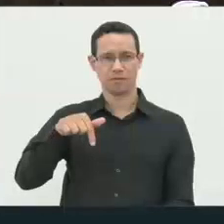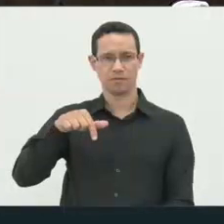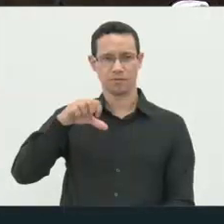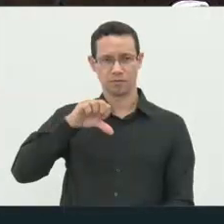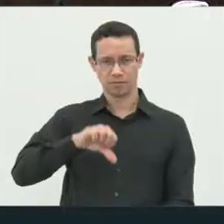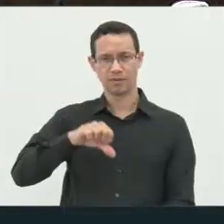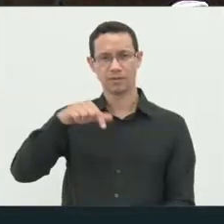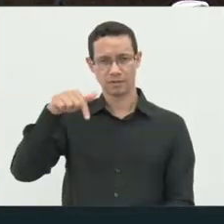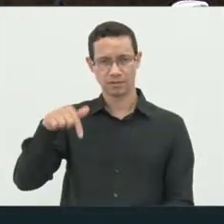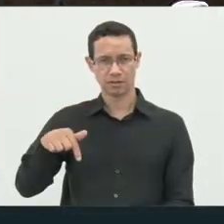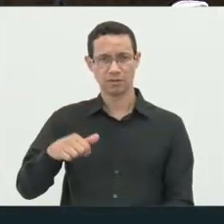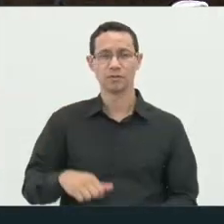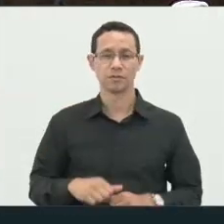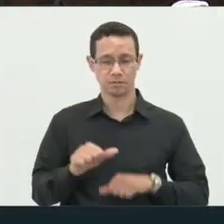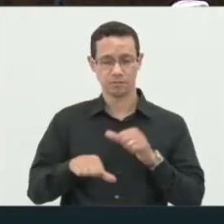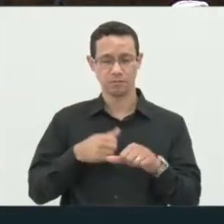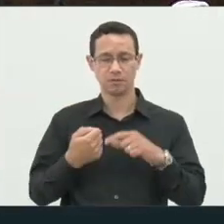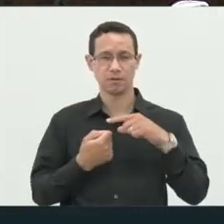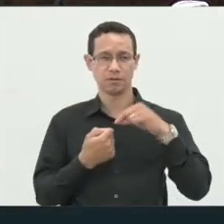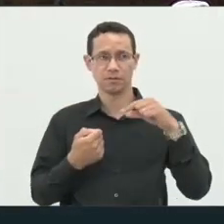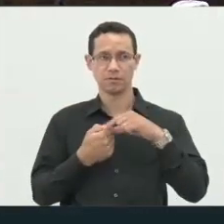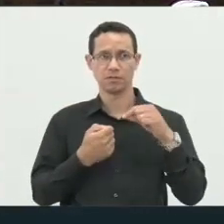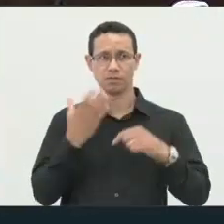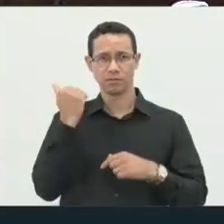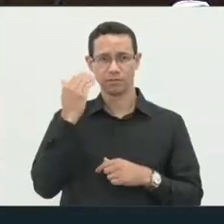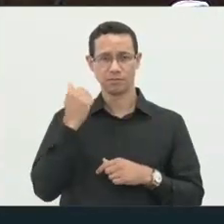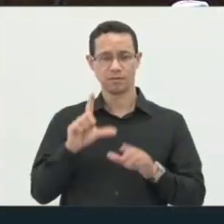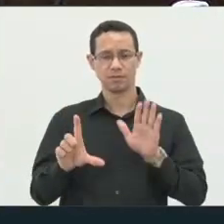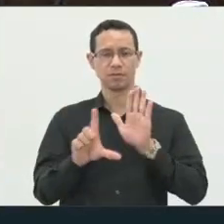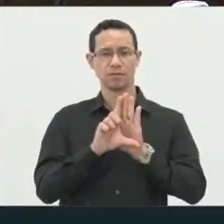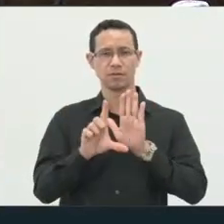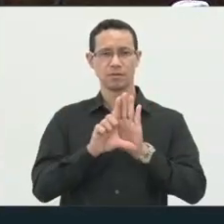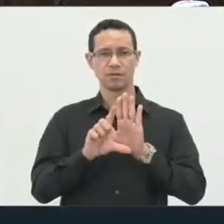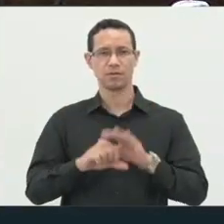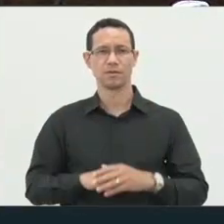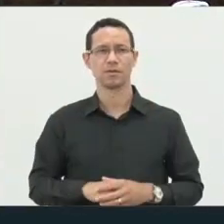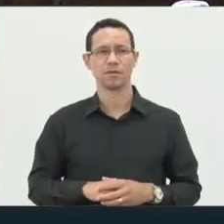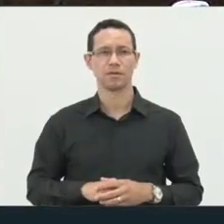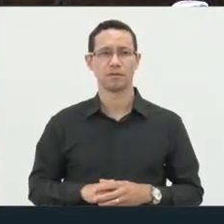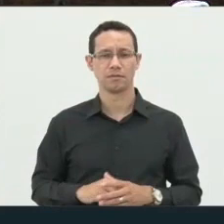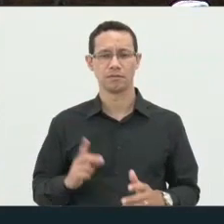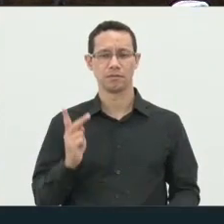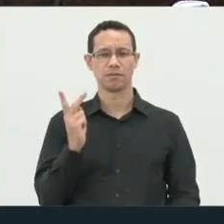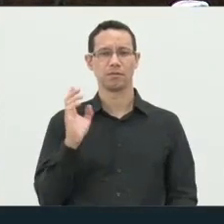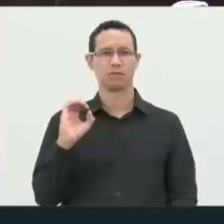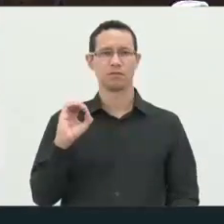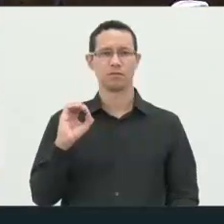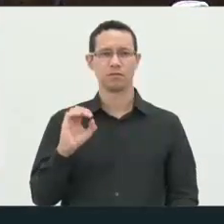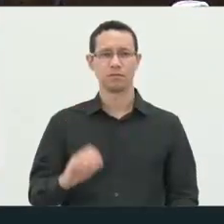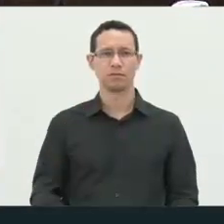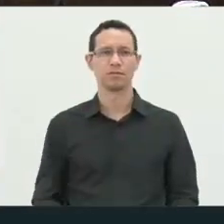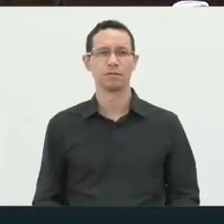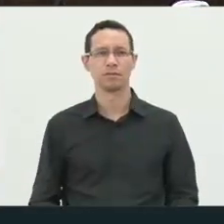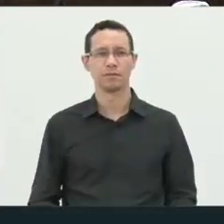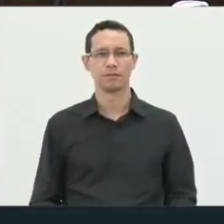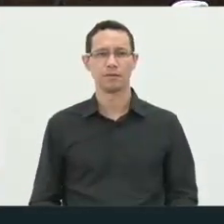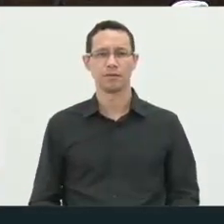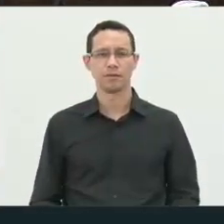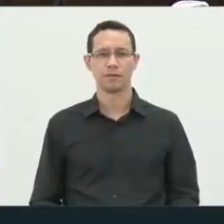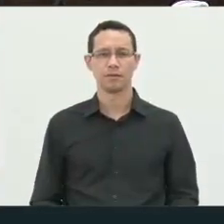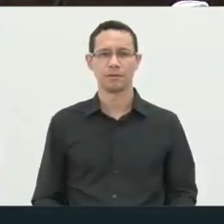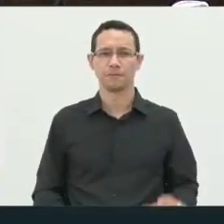que alterou os artigos conhecidos da lei Kao considerando que